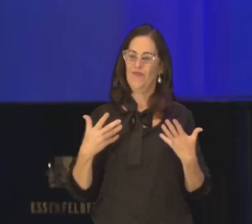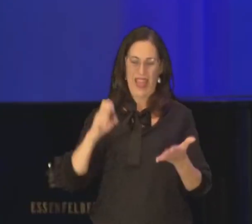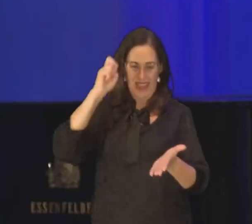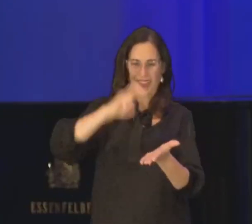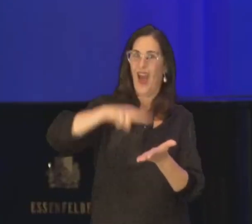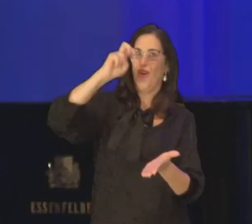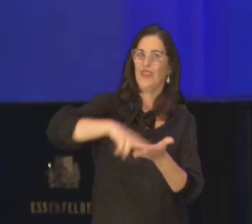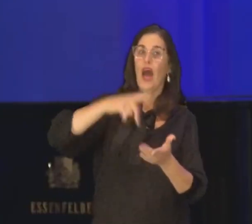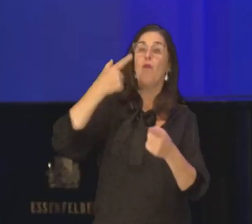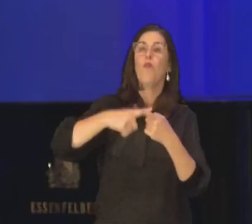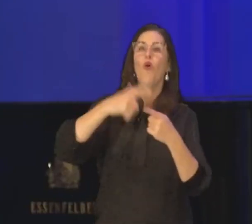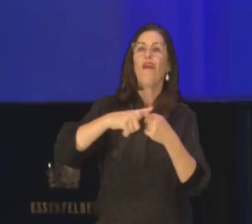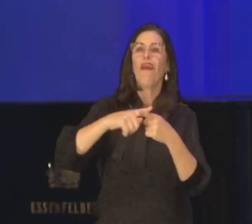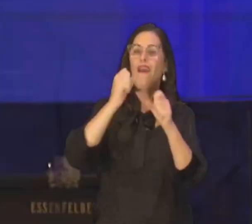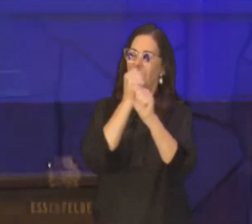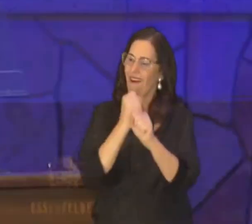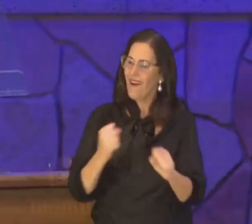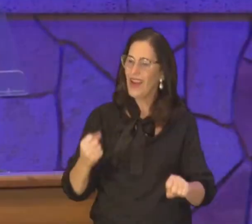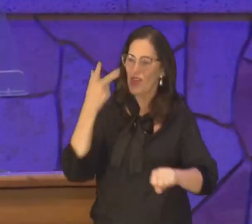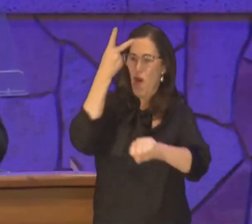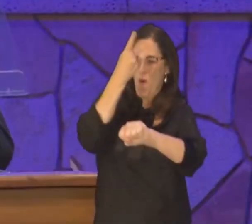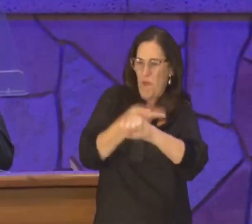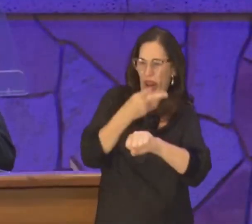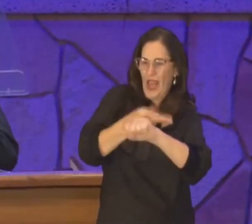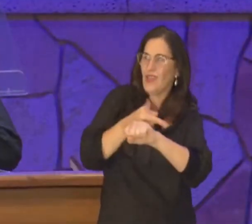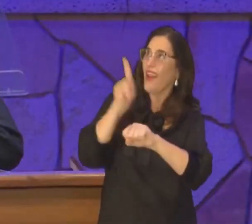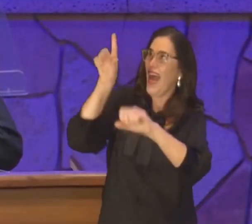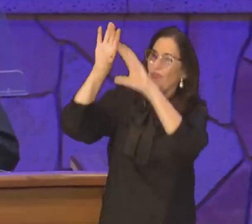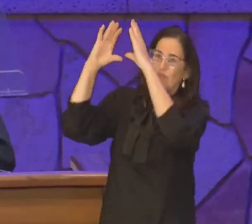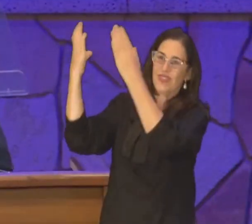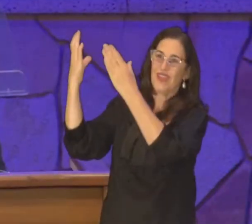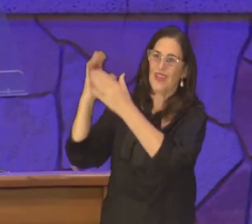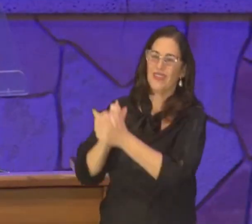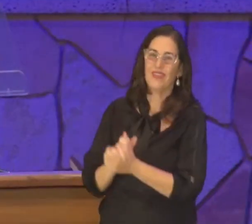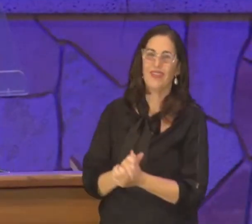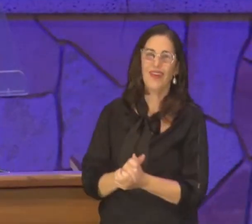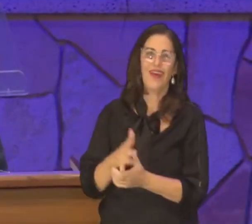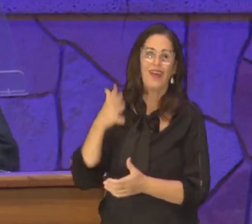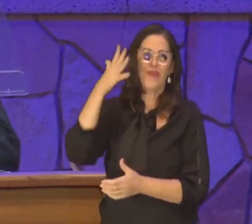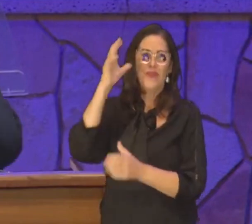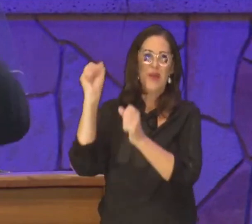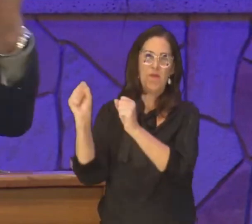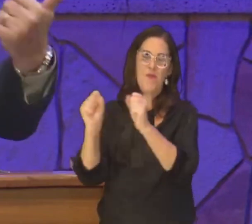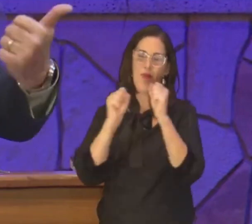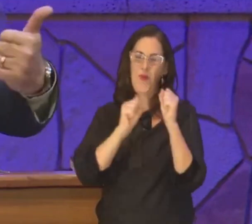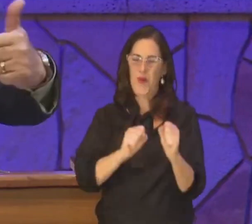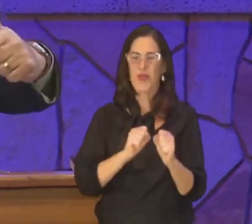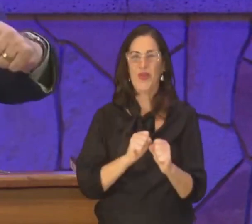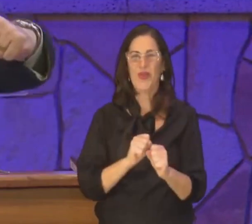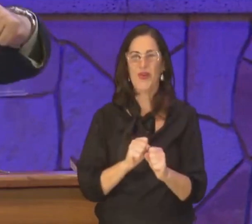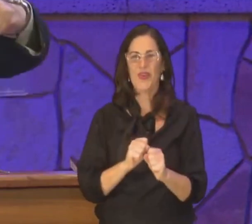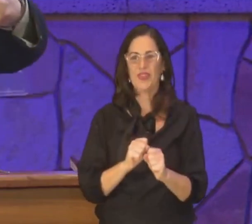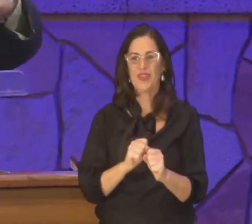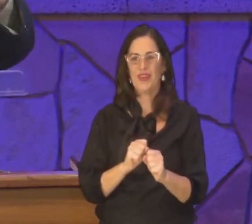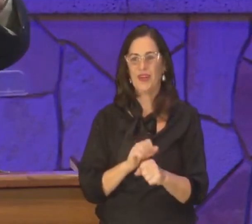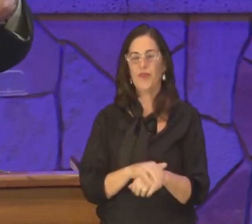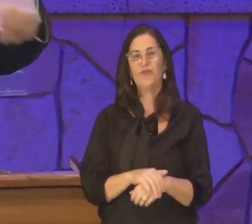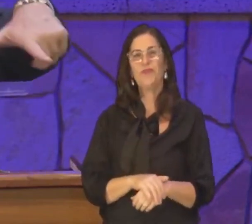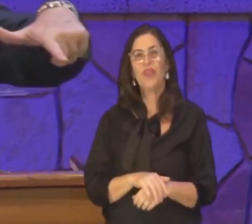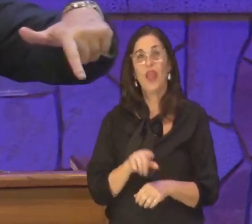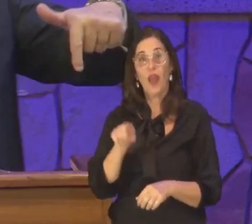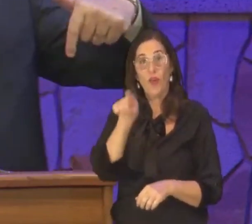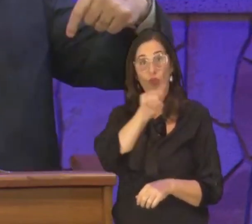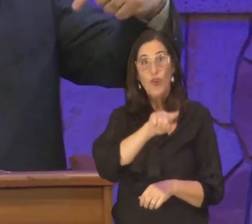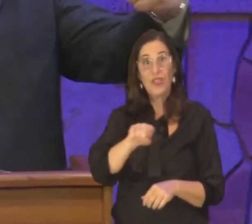exultar, porque é grande o vosso galardão nos céus. Que mensagem poderosa. É por isso que lá ele vai dizer assim: